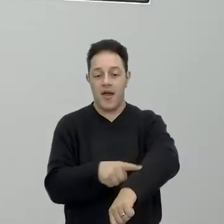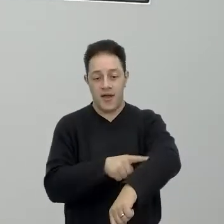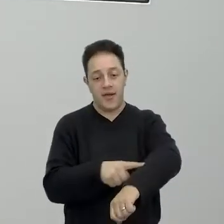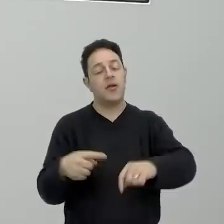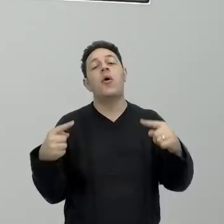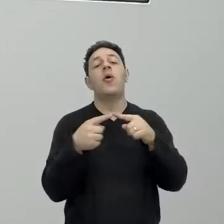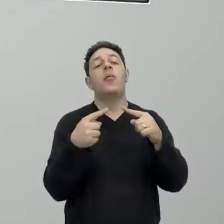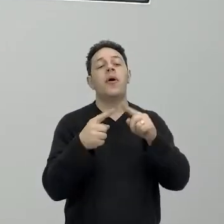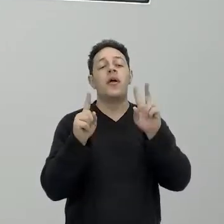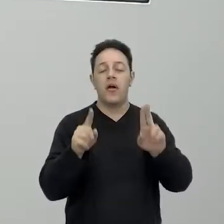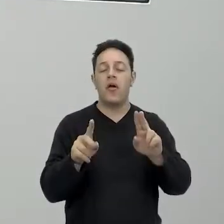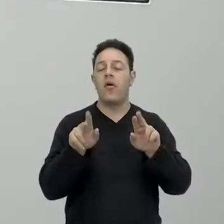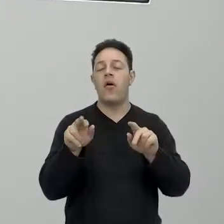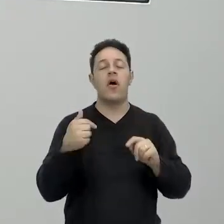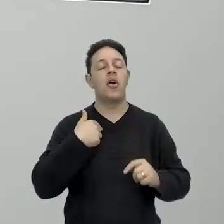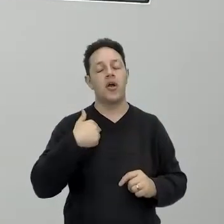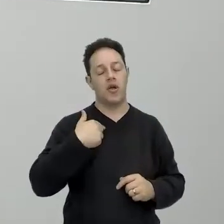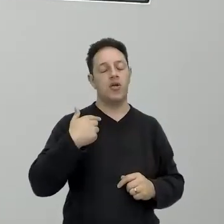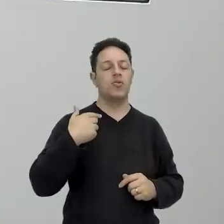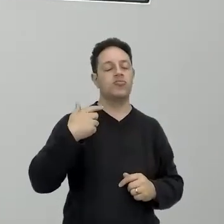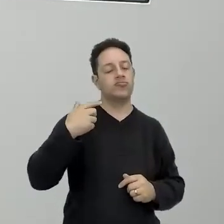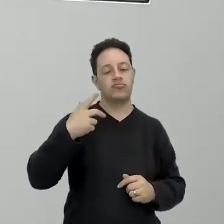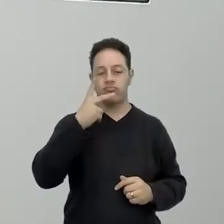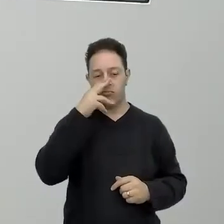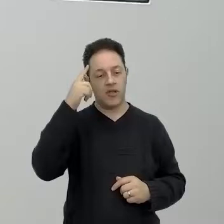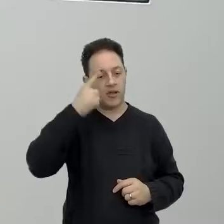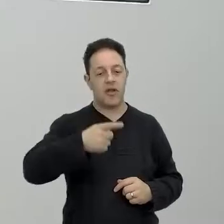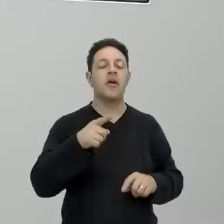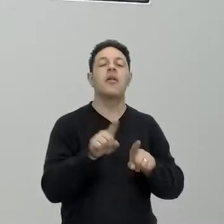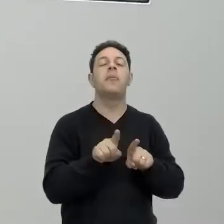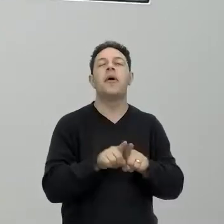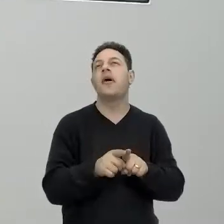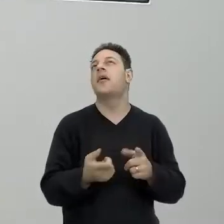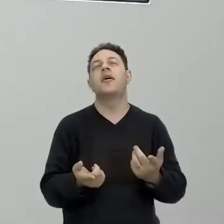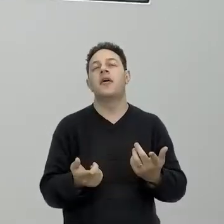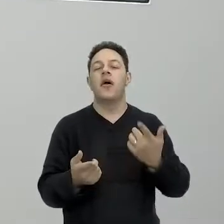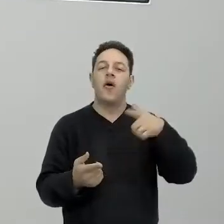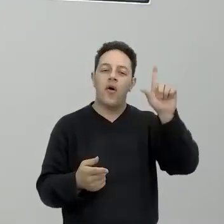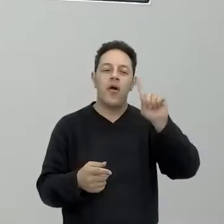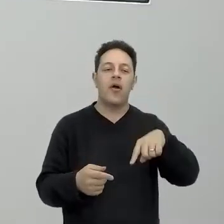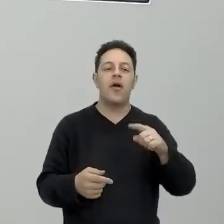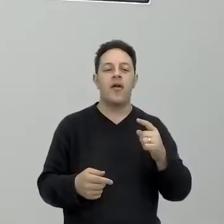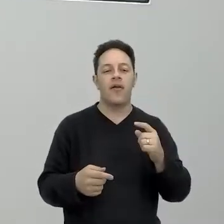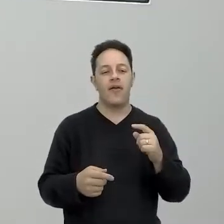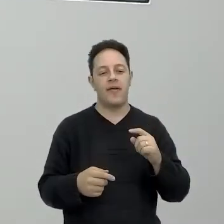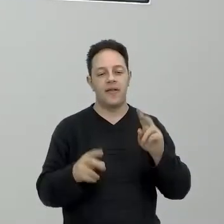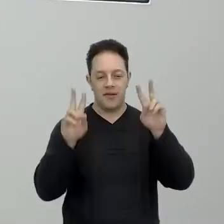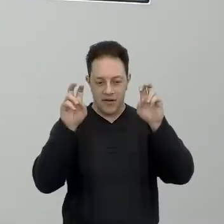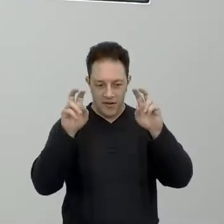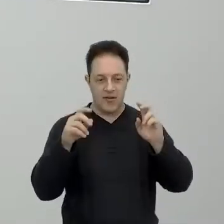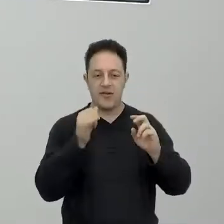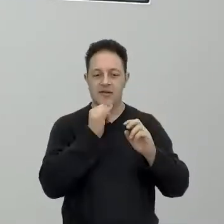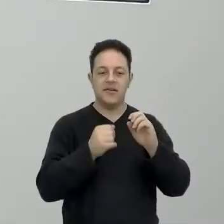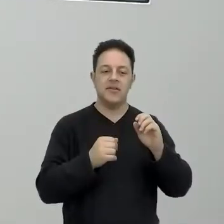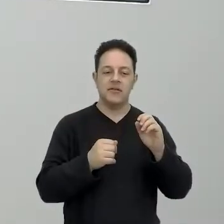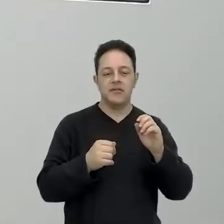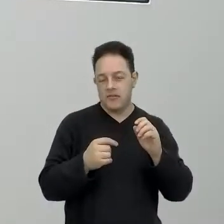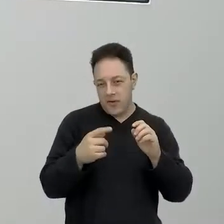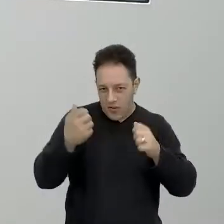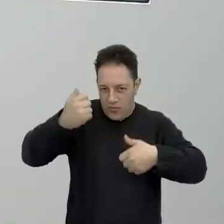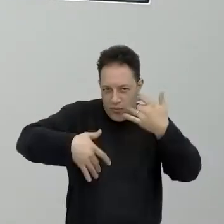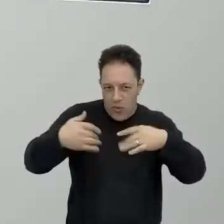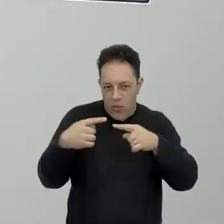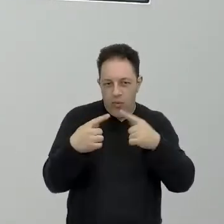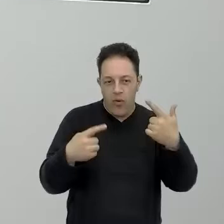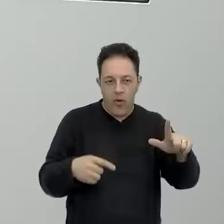ver com a questão da ideologia e tem a ver também com a questão da pseudociência, que tem a ver com isso que eu acabei de falar,